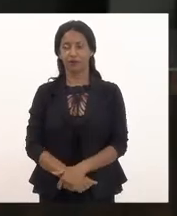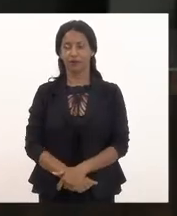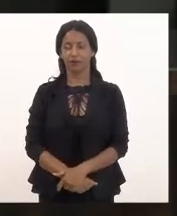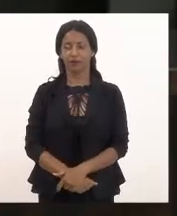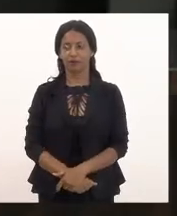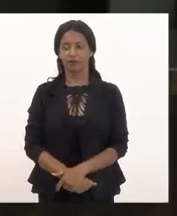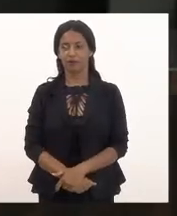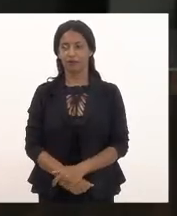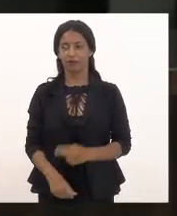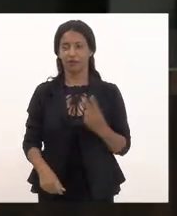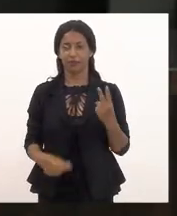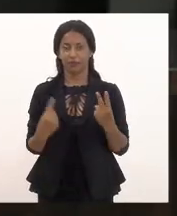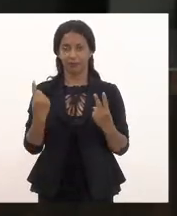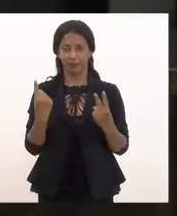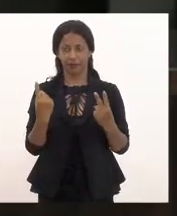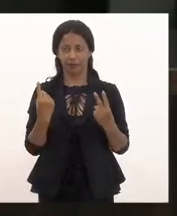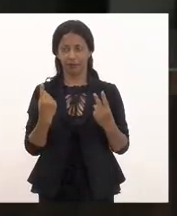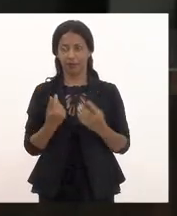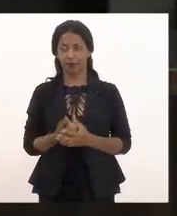2-1. Ué,